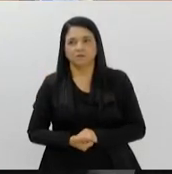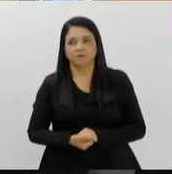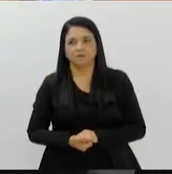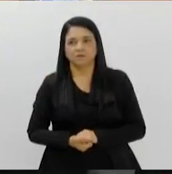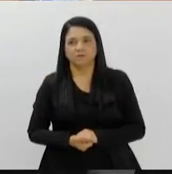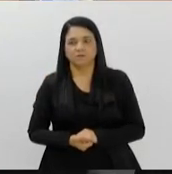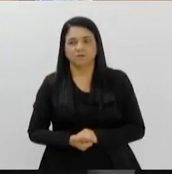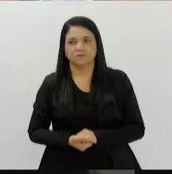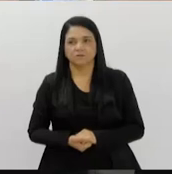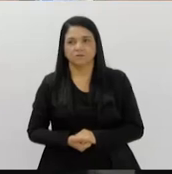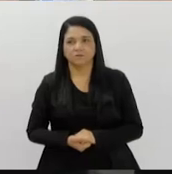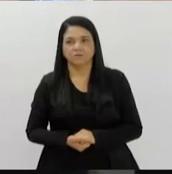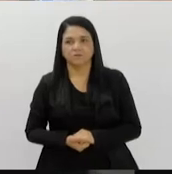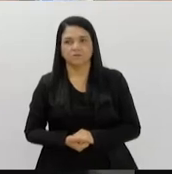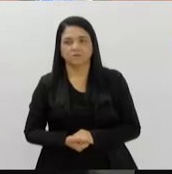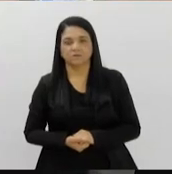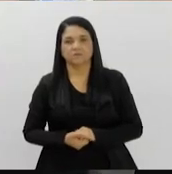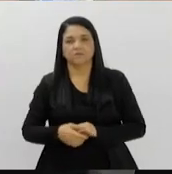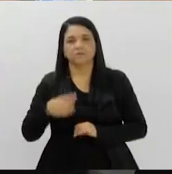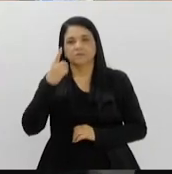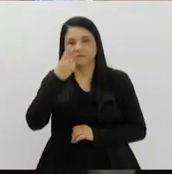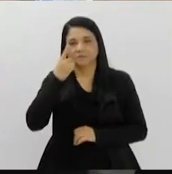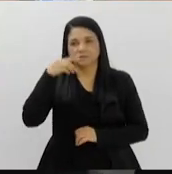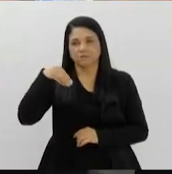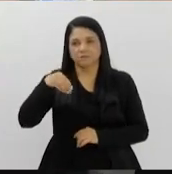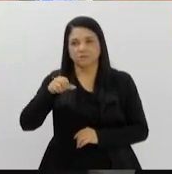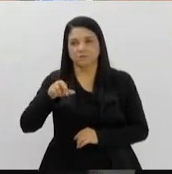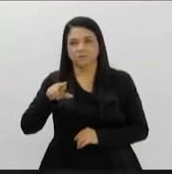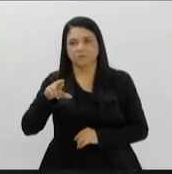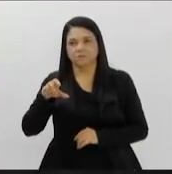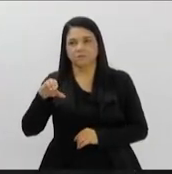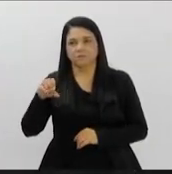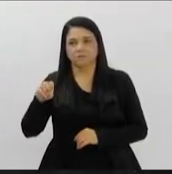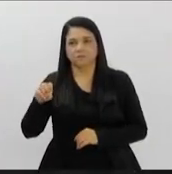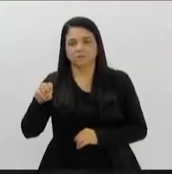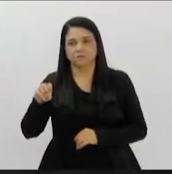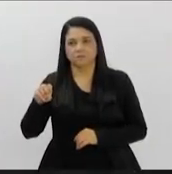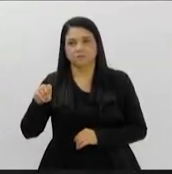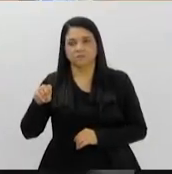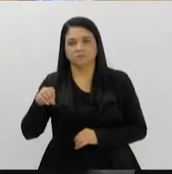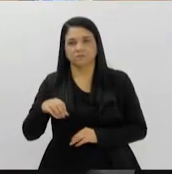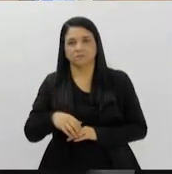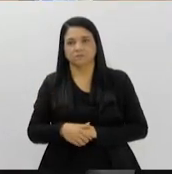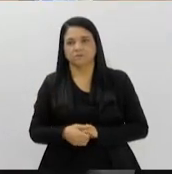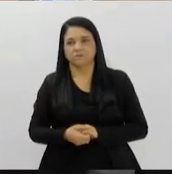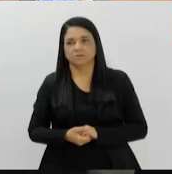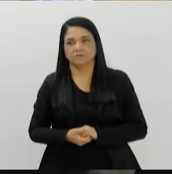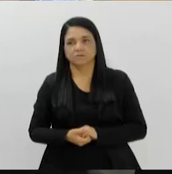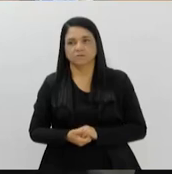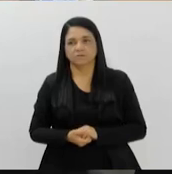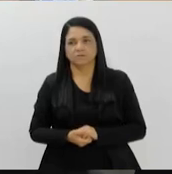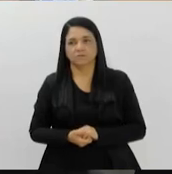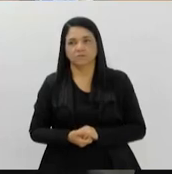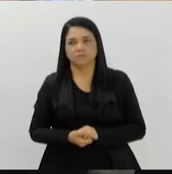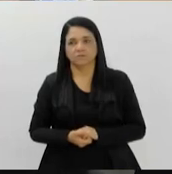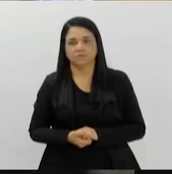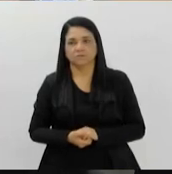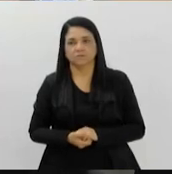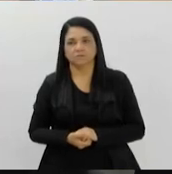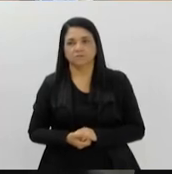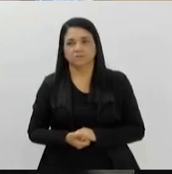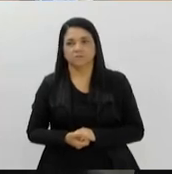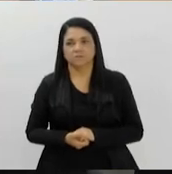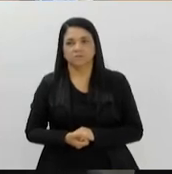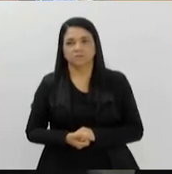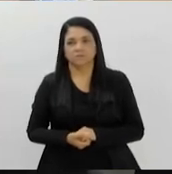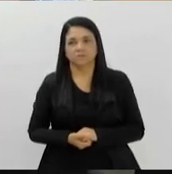Deputado Márcio Galberto. Renan Jordi está aí, ó. Márcio Galberto é o autor. É, agora